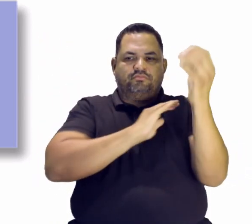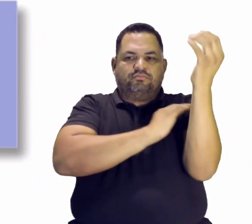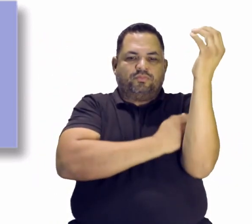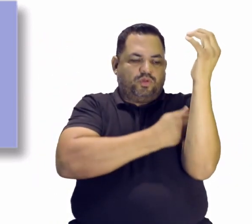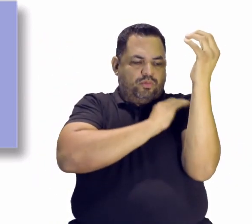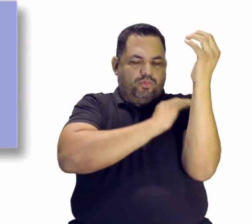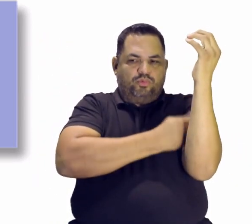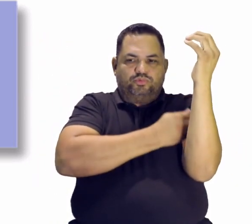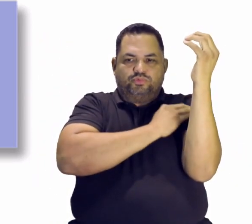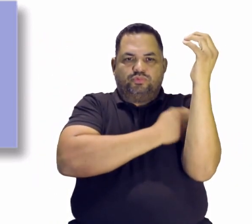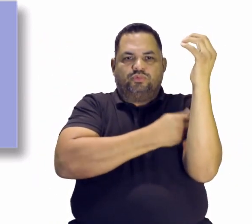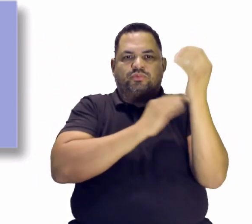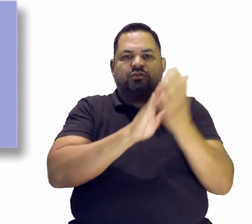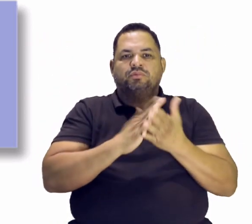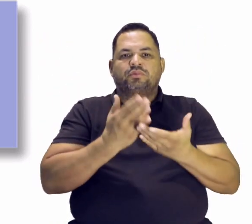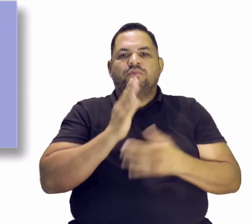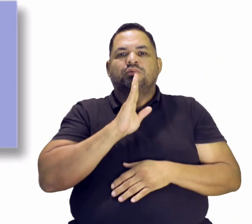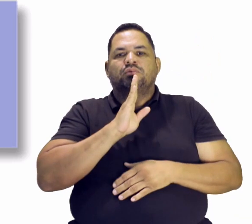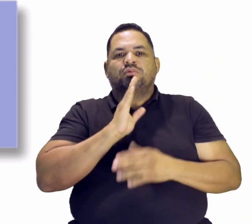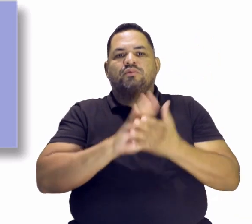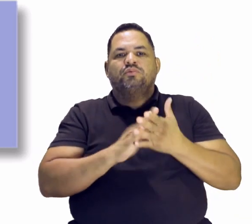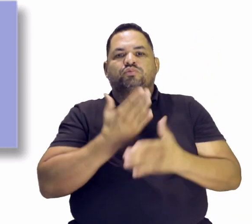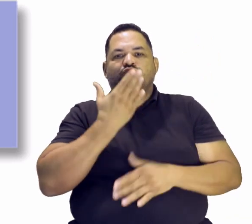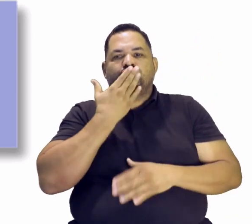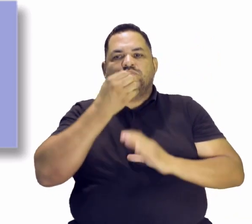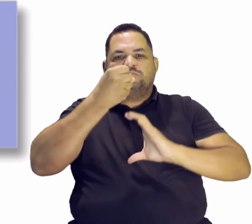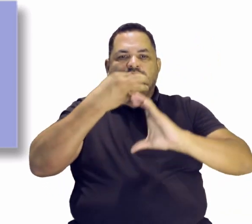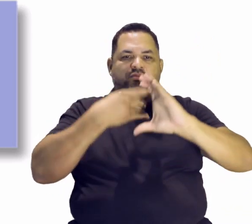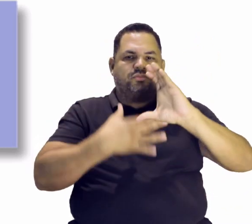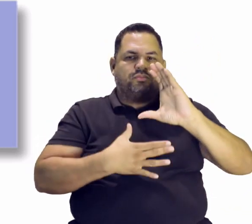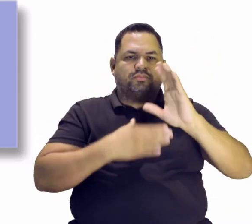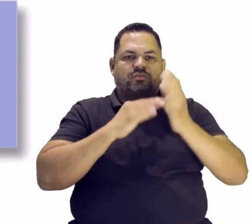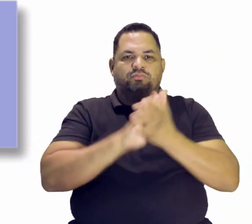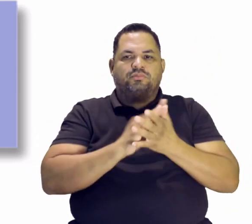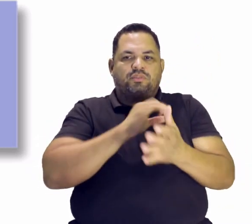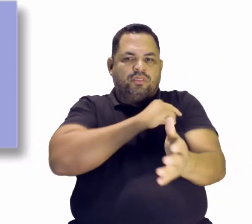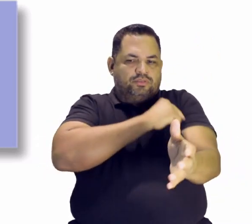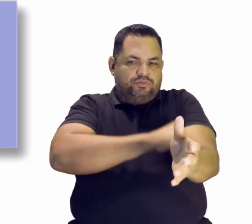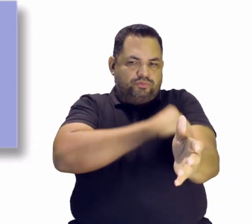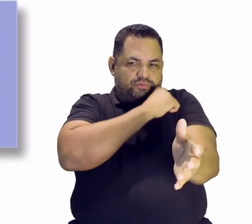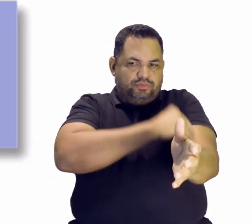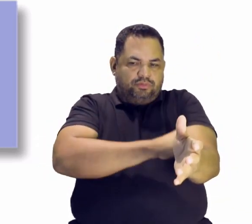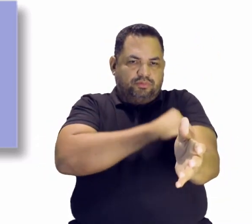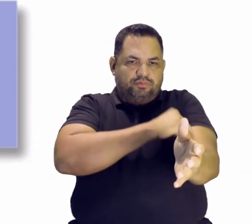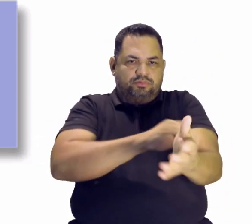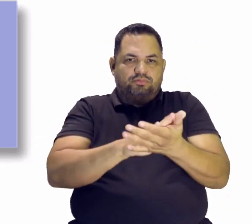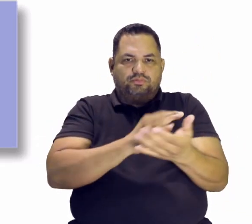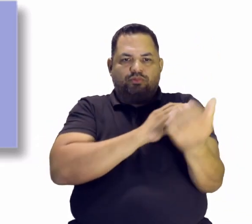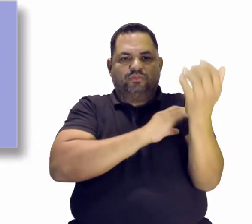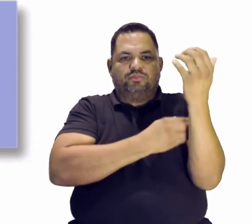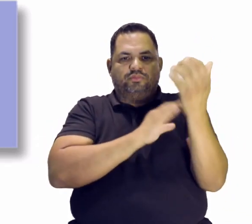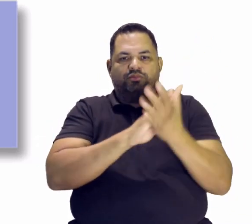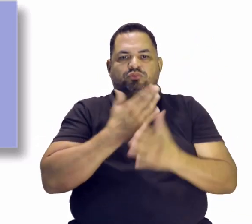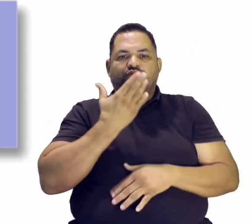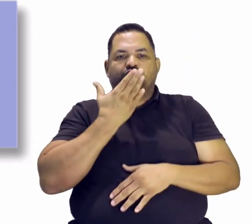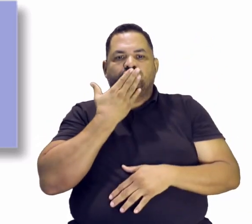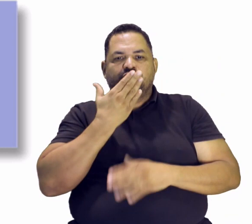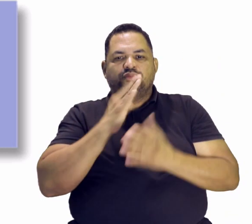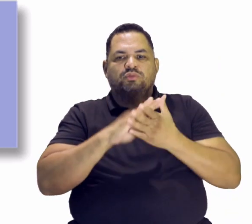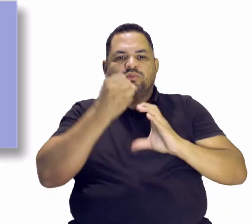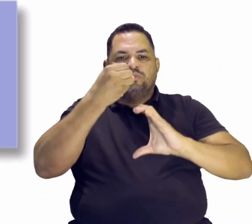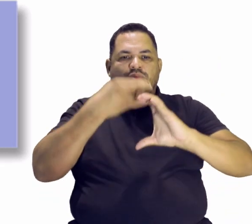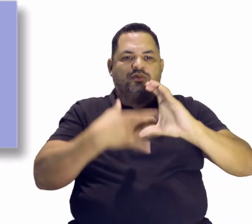músculo. Vamos conhecer também os tipos e características dessas fibras musculares, os tipos e características